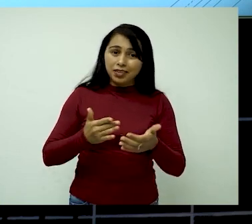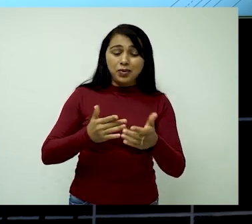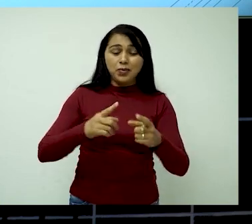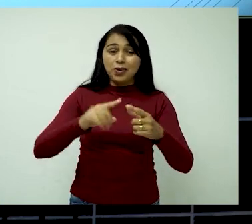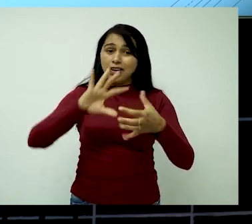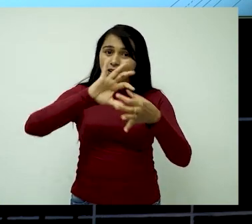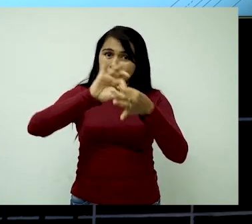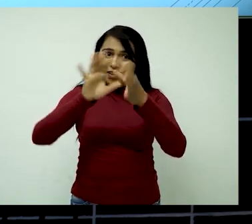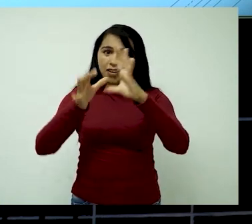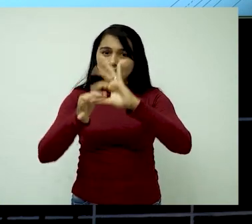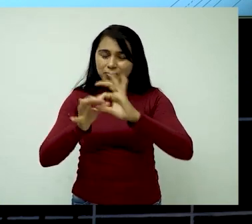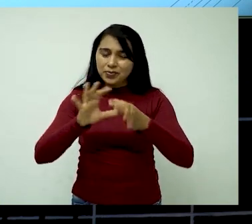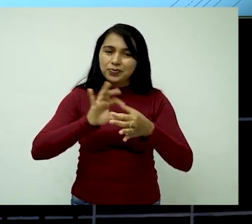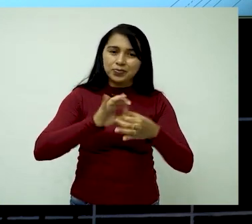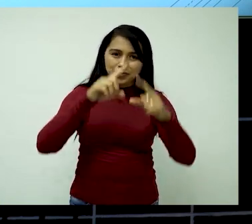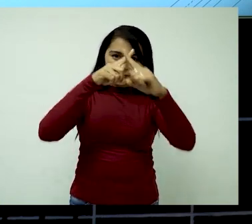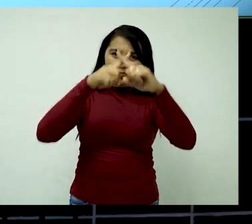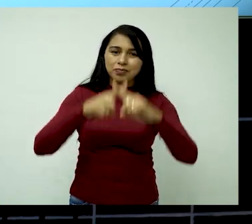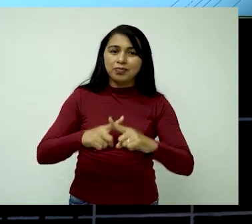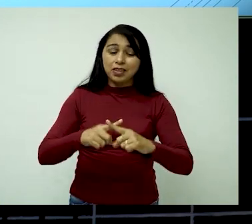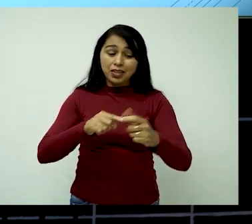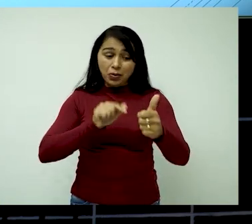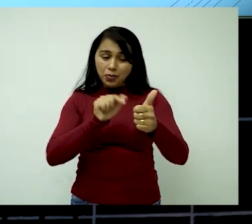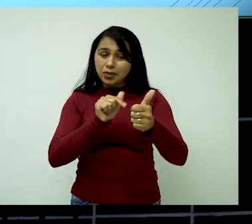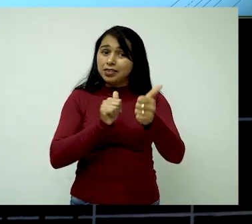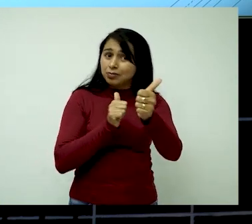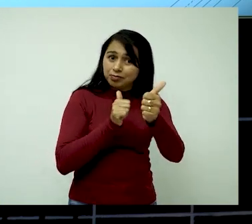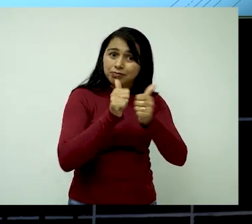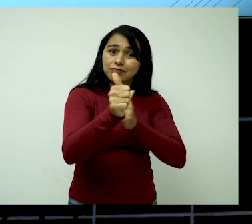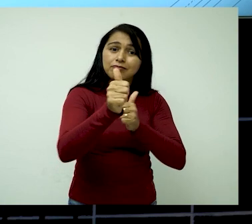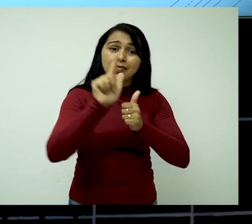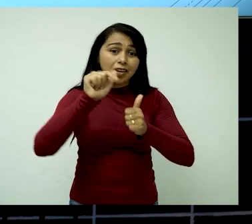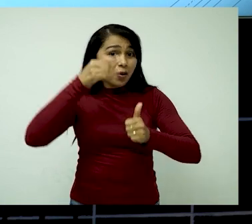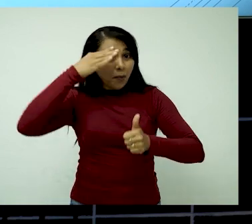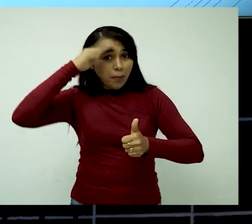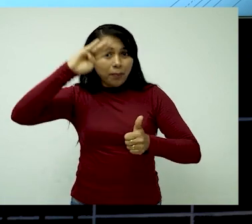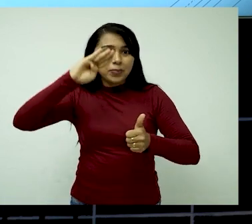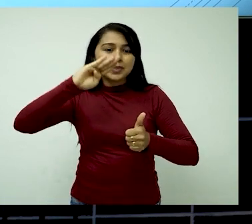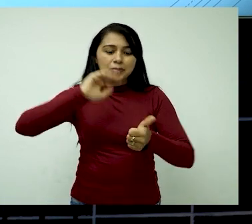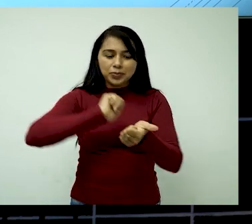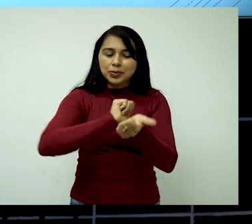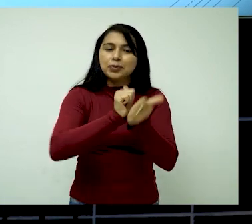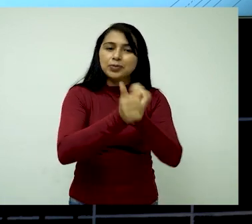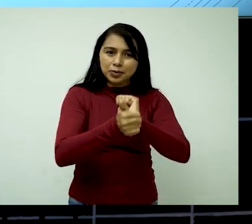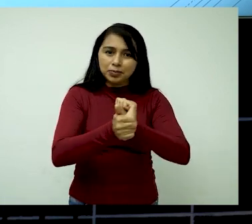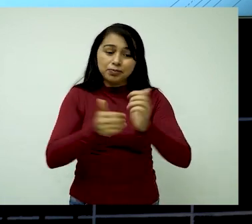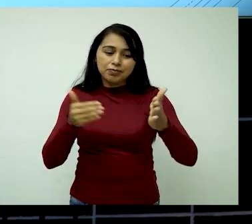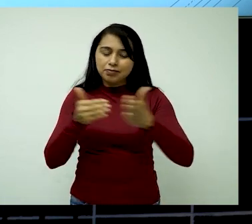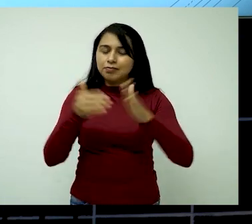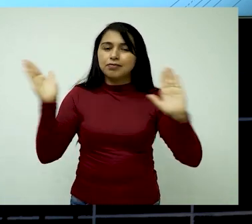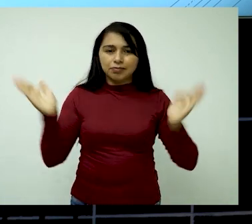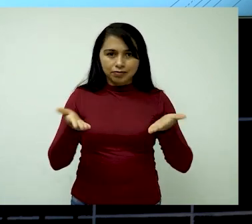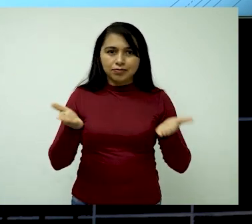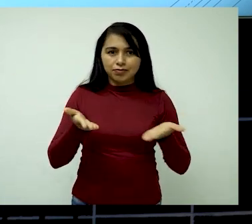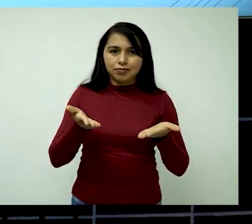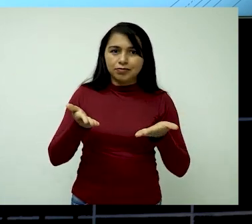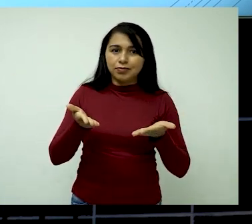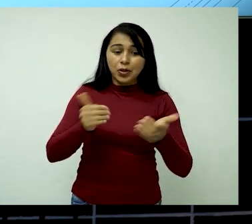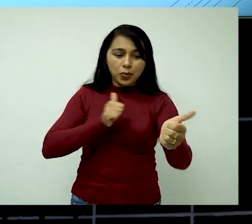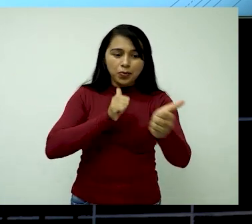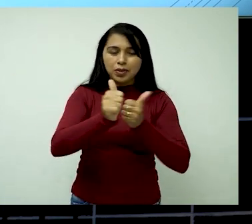ele tem a modalidade de atletismo como uma das principais modalidades existentes até os dias atuais. O atletismo ele faz